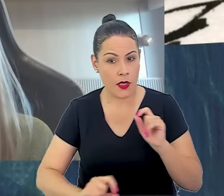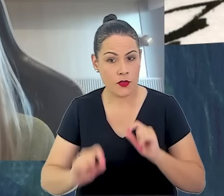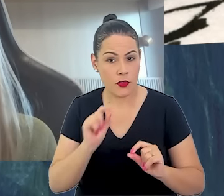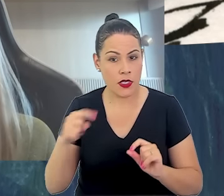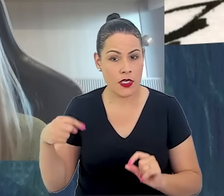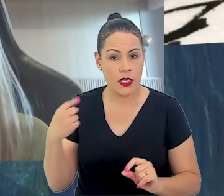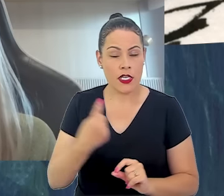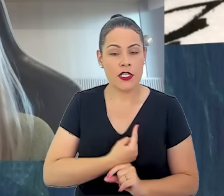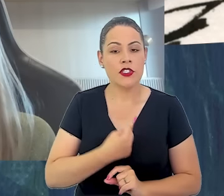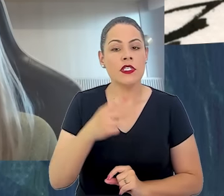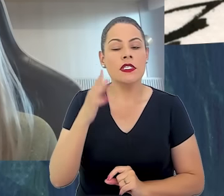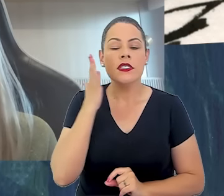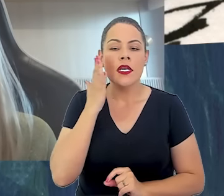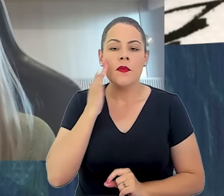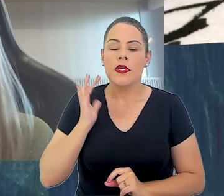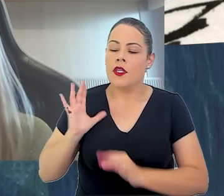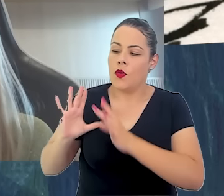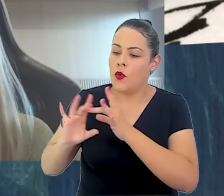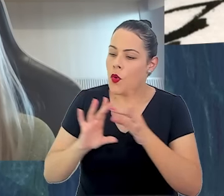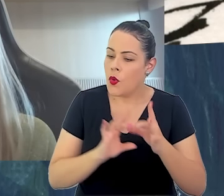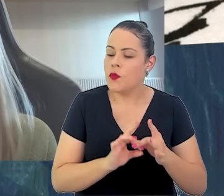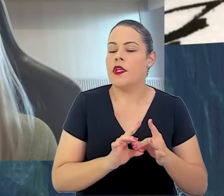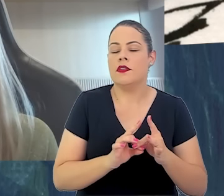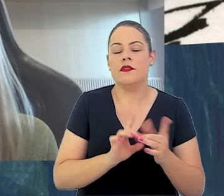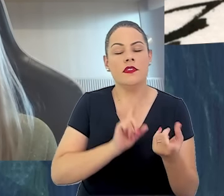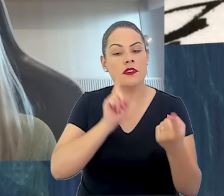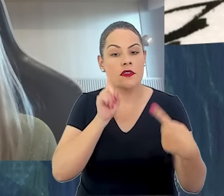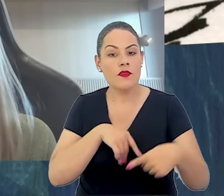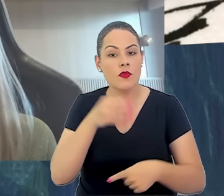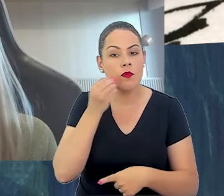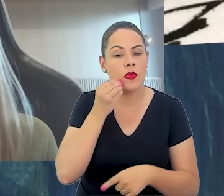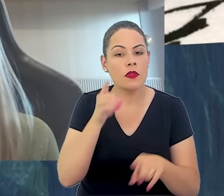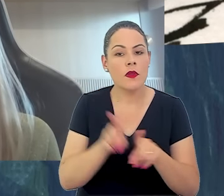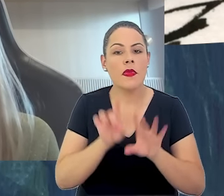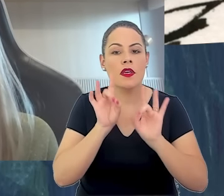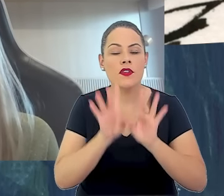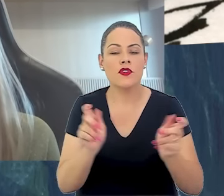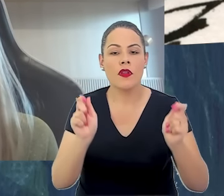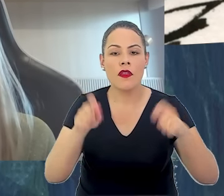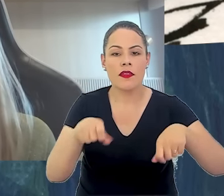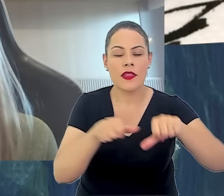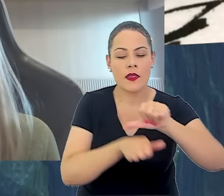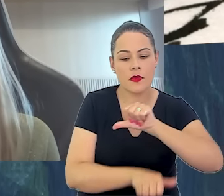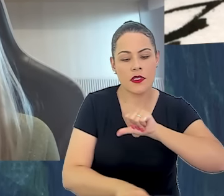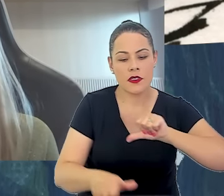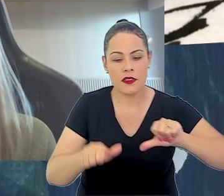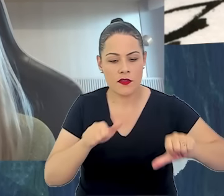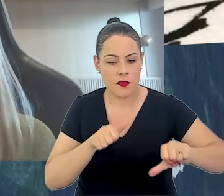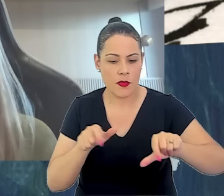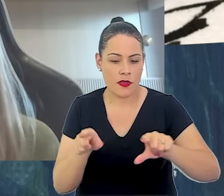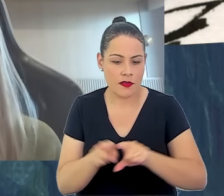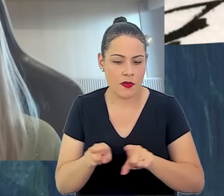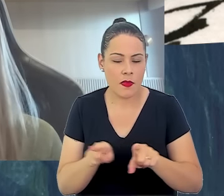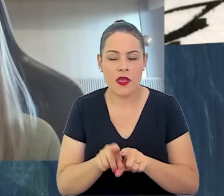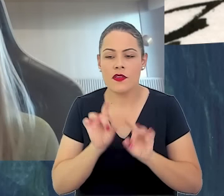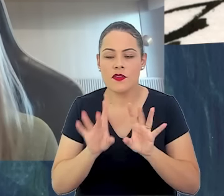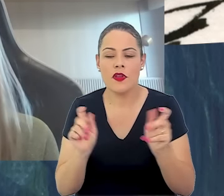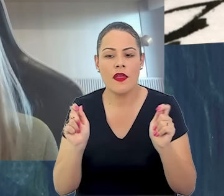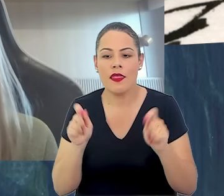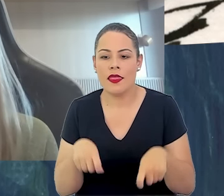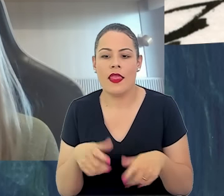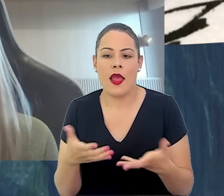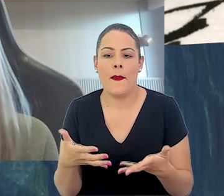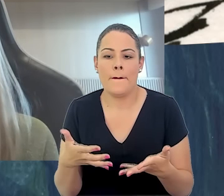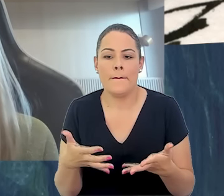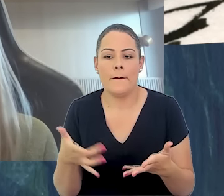diante de um conjunto de desafios e oportunidades que só podem ser transformadas, podem ser